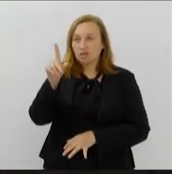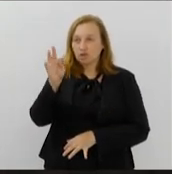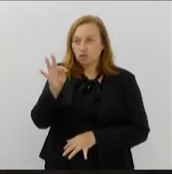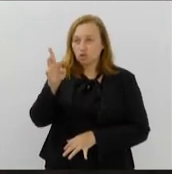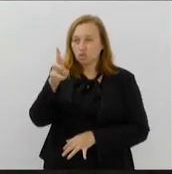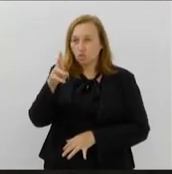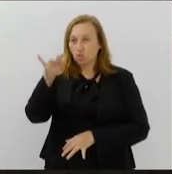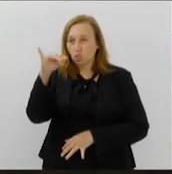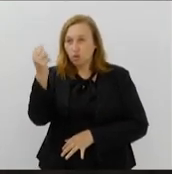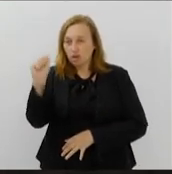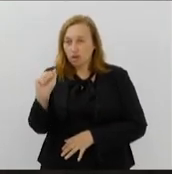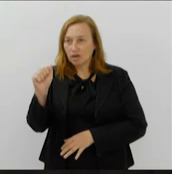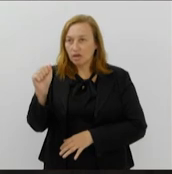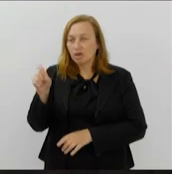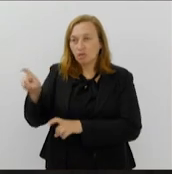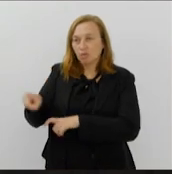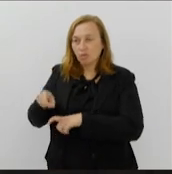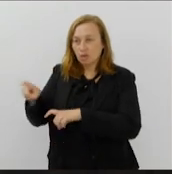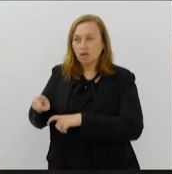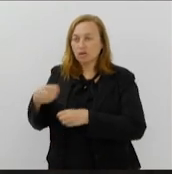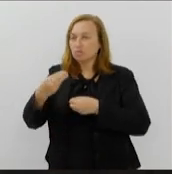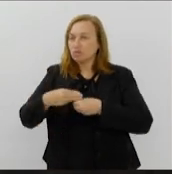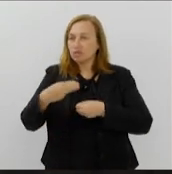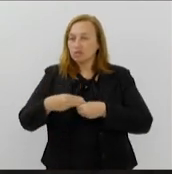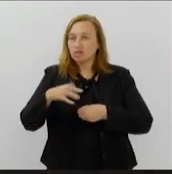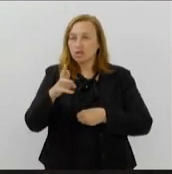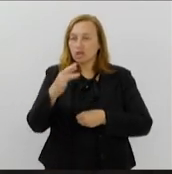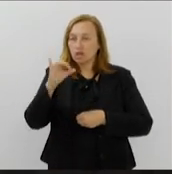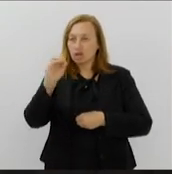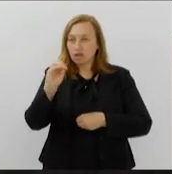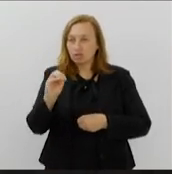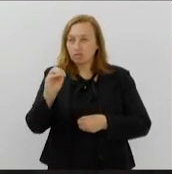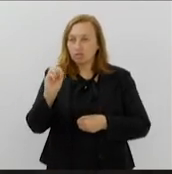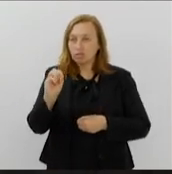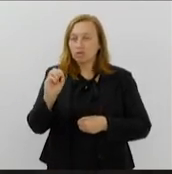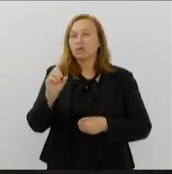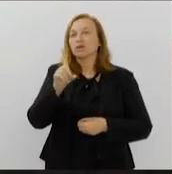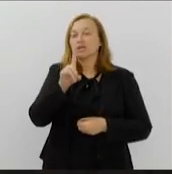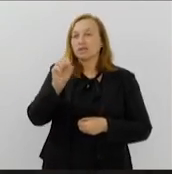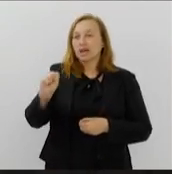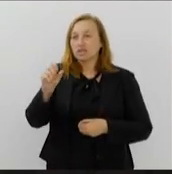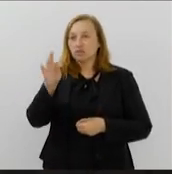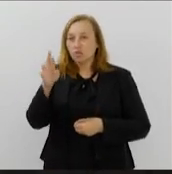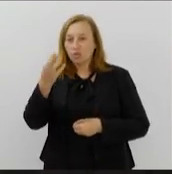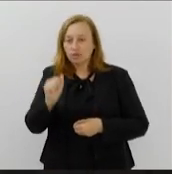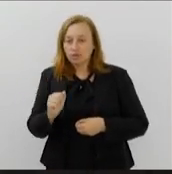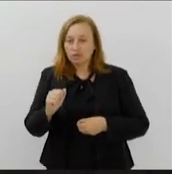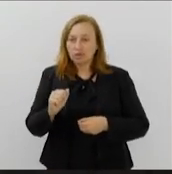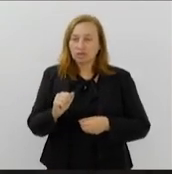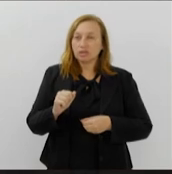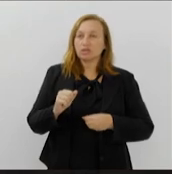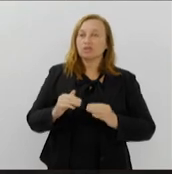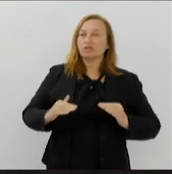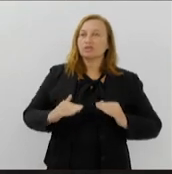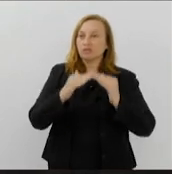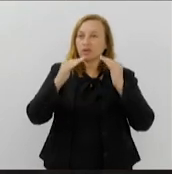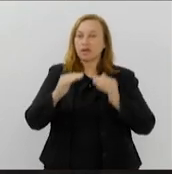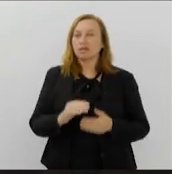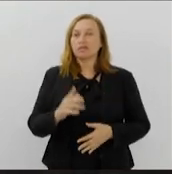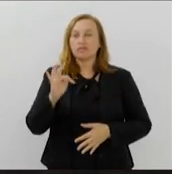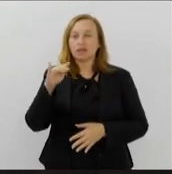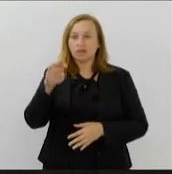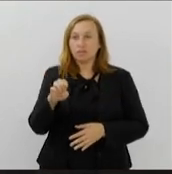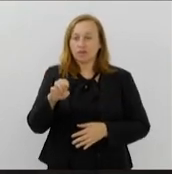Ostras. Parecer da Comissão de Indicações Legislativas favorável, relatoria do deputado Felipe Soares.